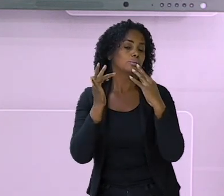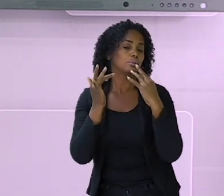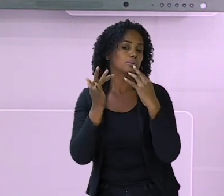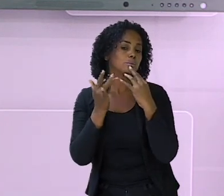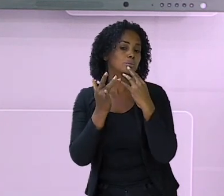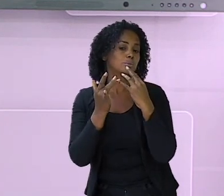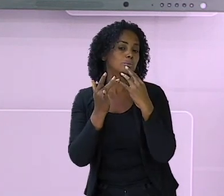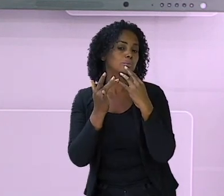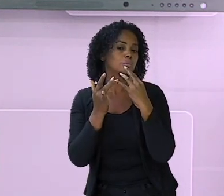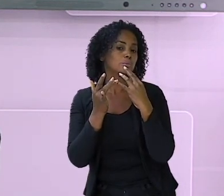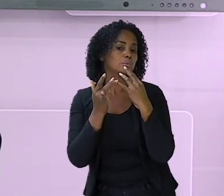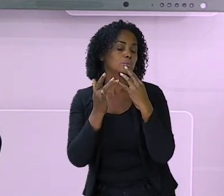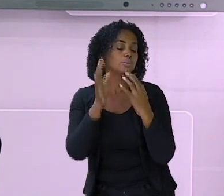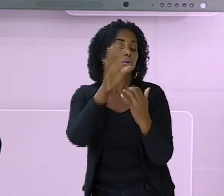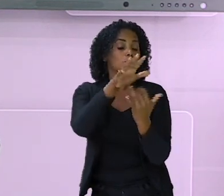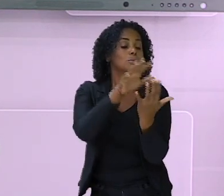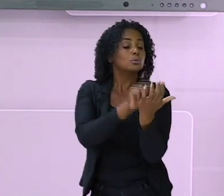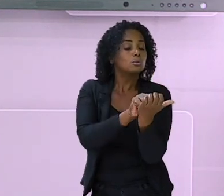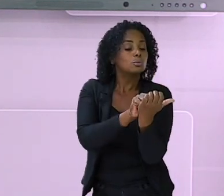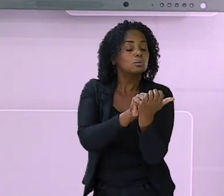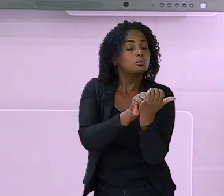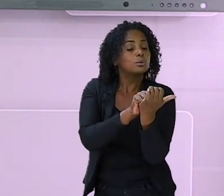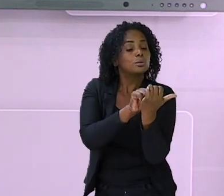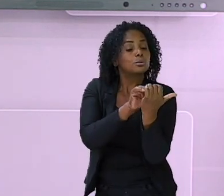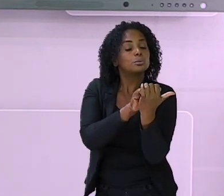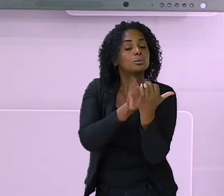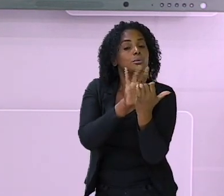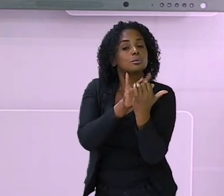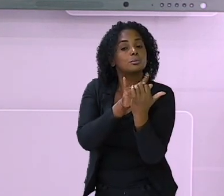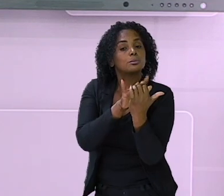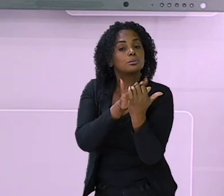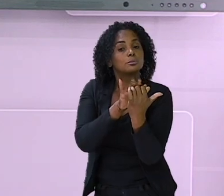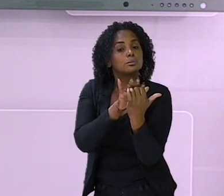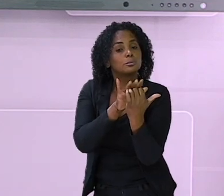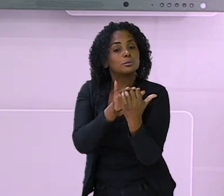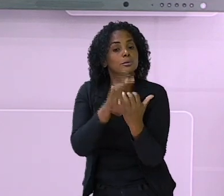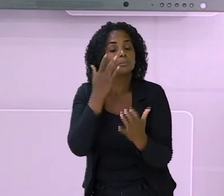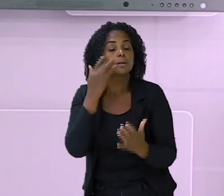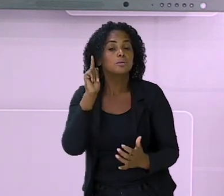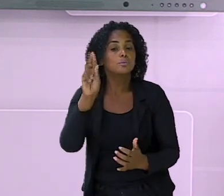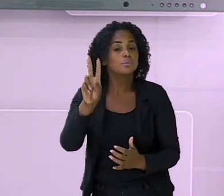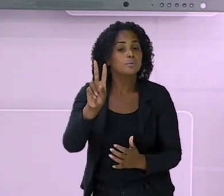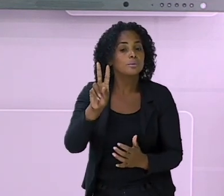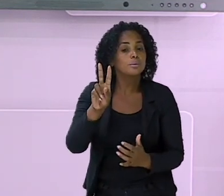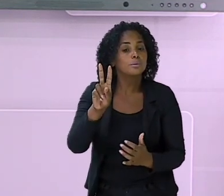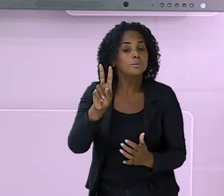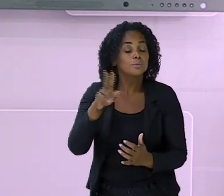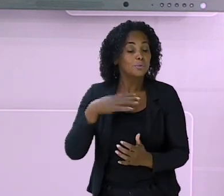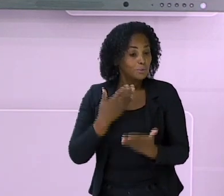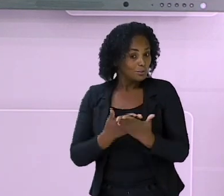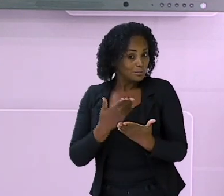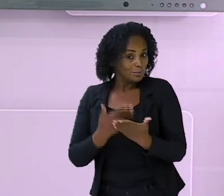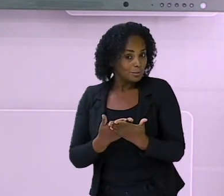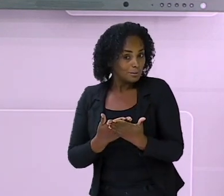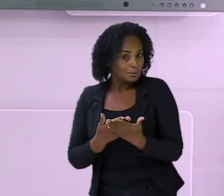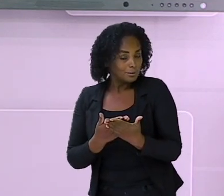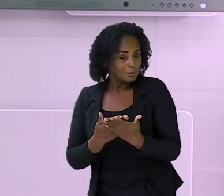E você também pode o quê? Compartilhar essa aula com outras pessoas, essa riqueza